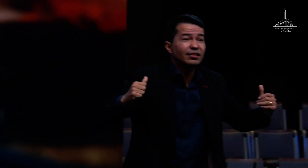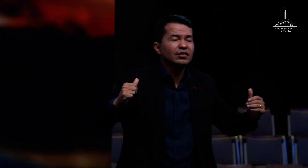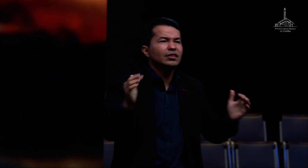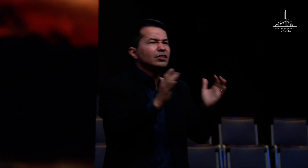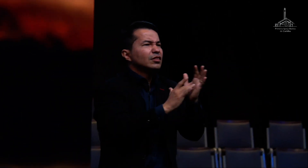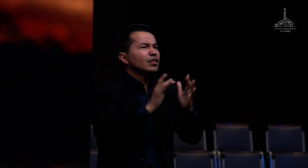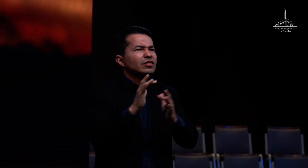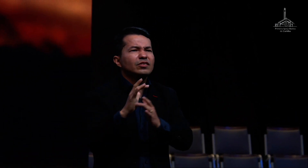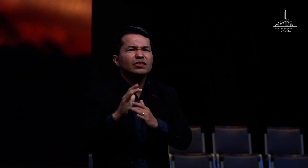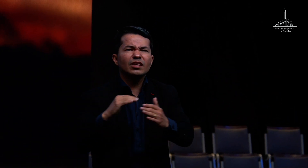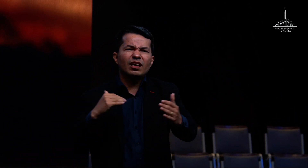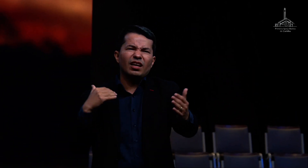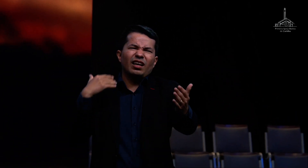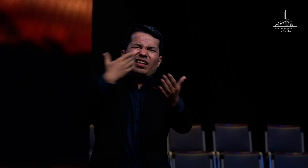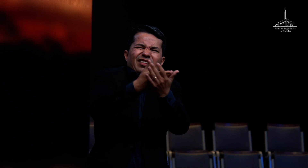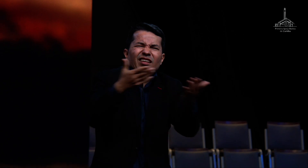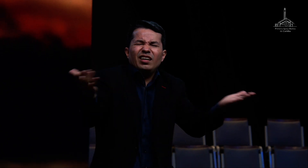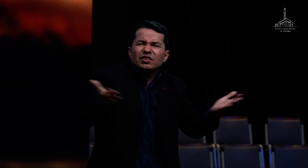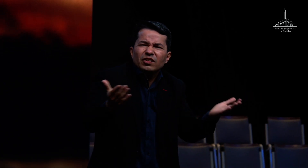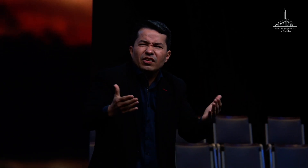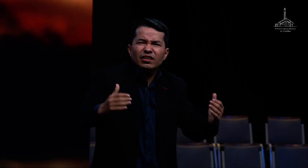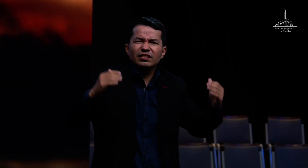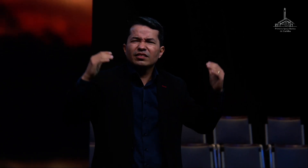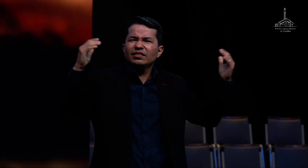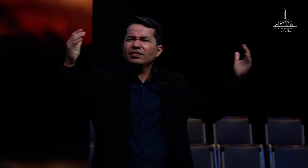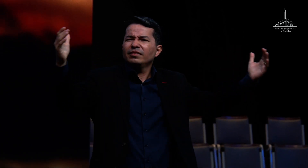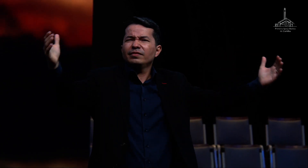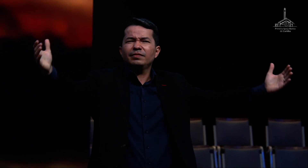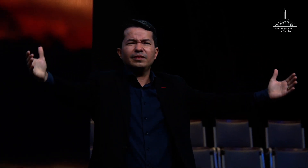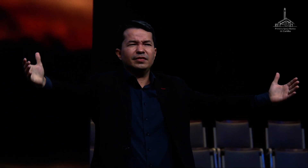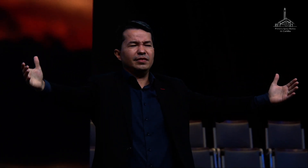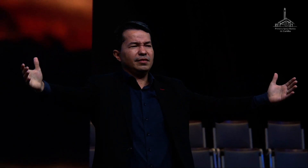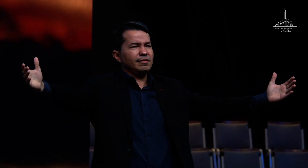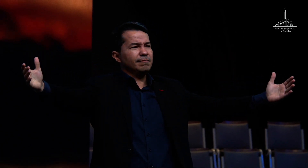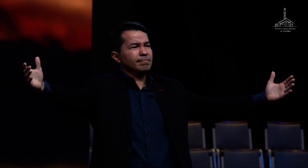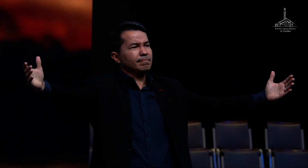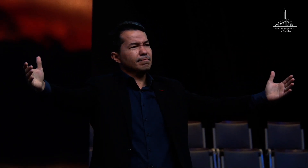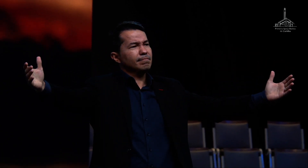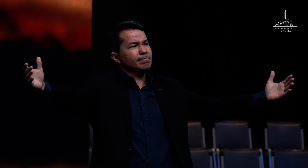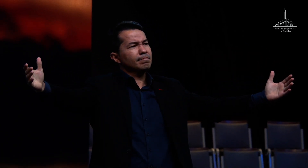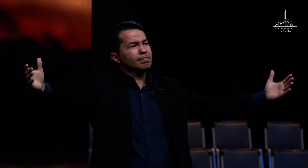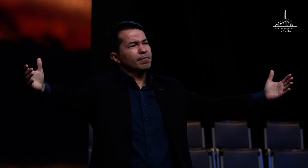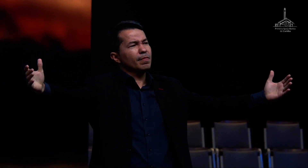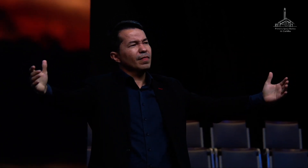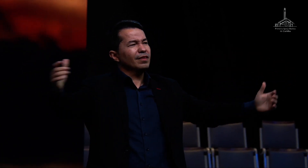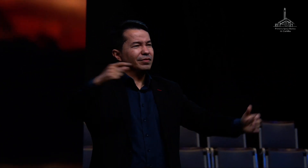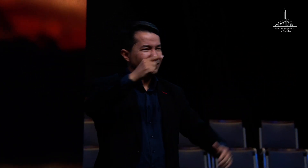chamando, venha. Jesus, até hoje, ele está de braços abertos.